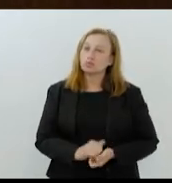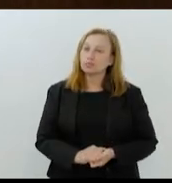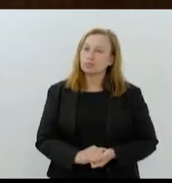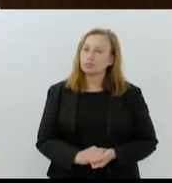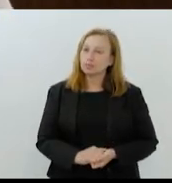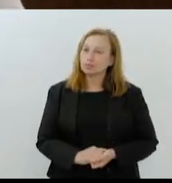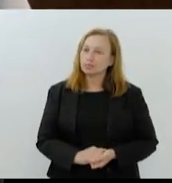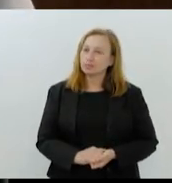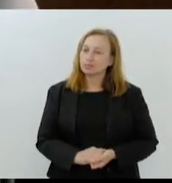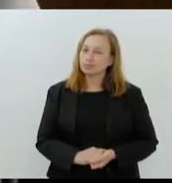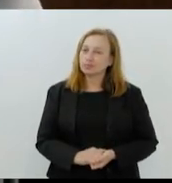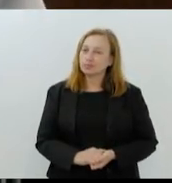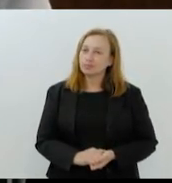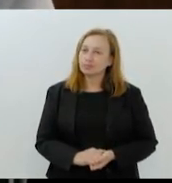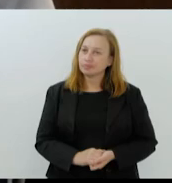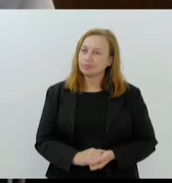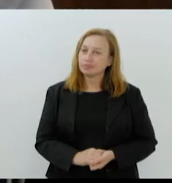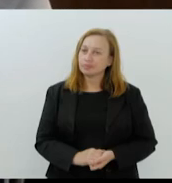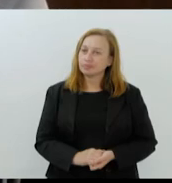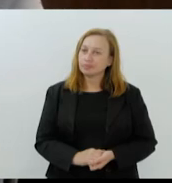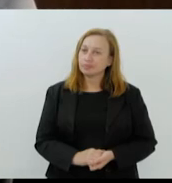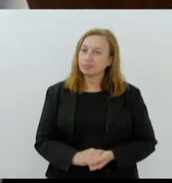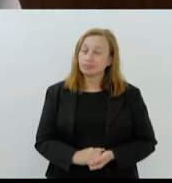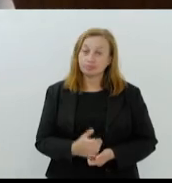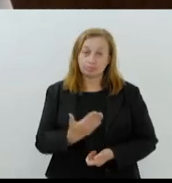que a alimentação